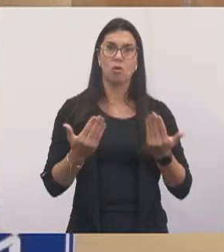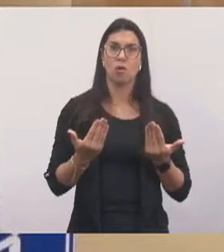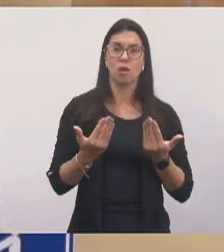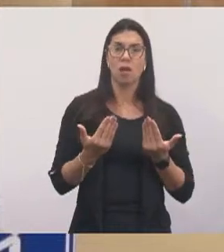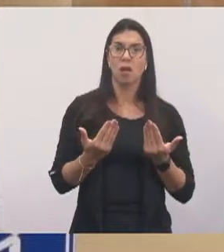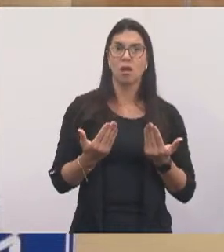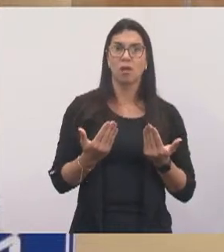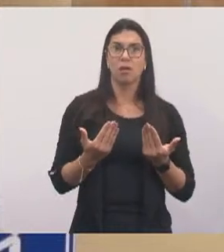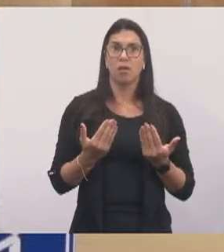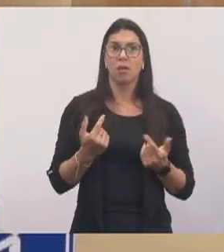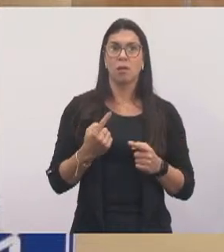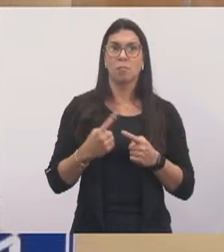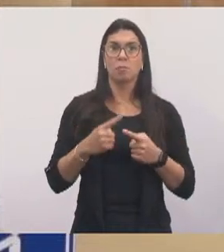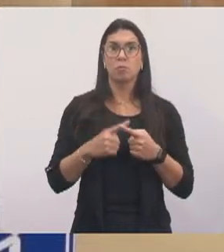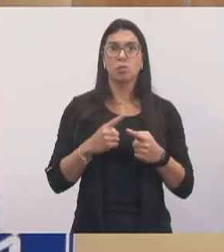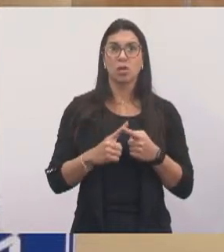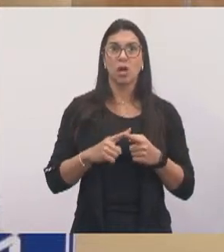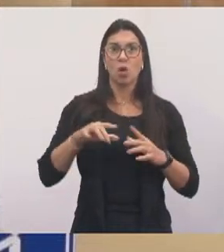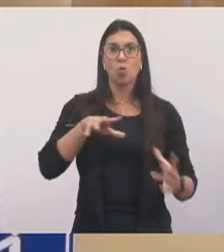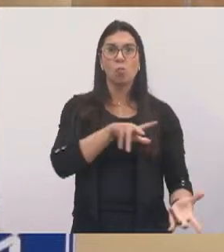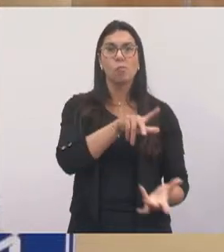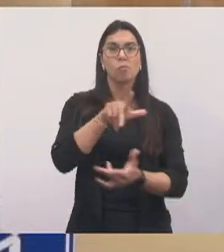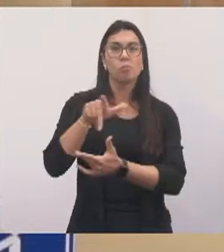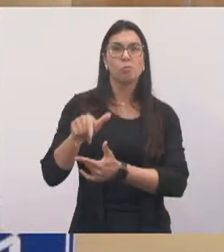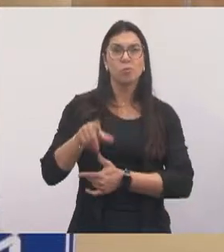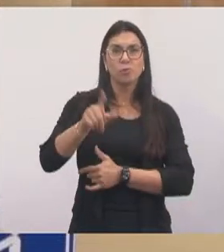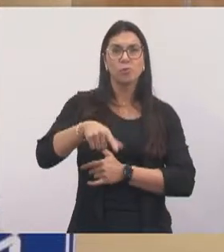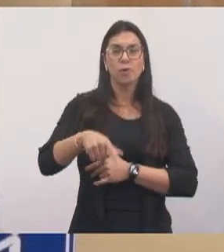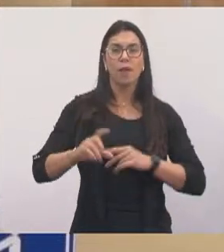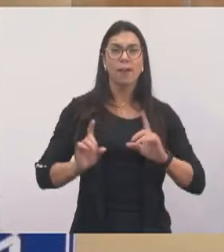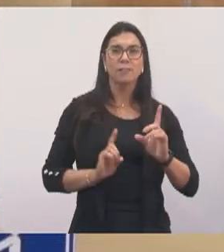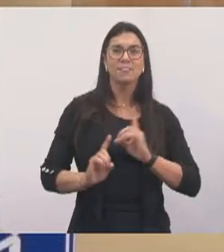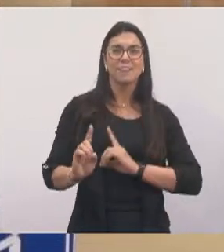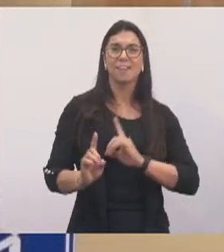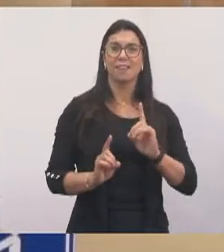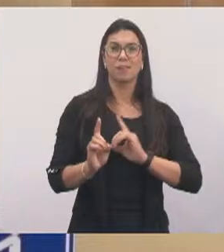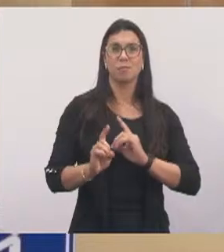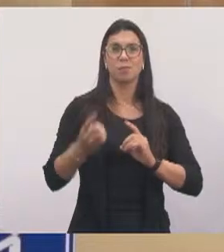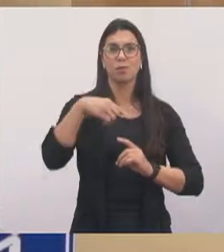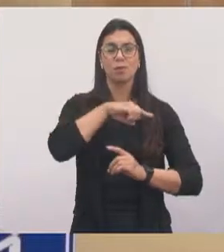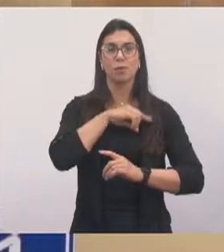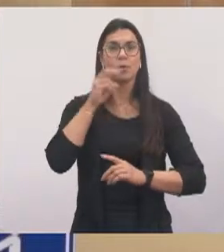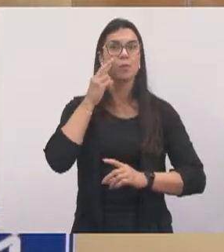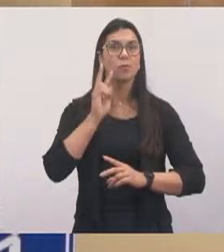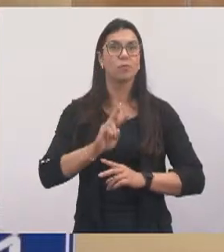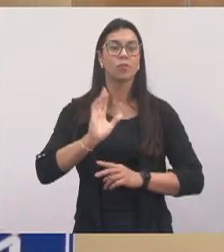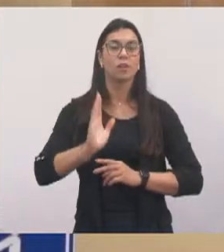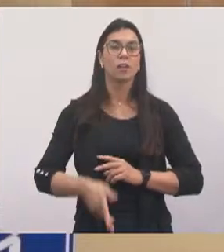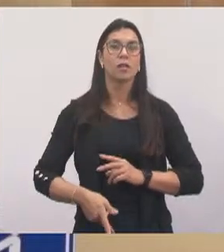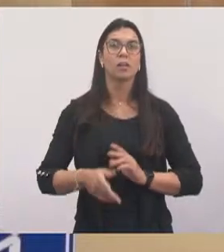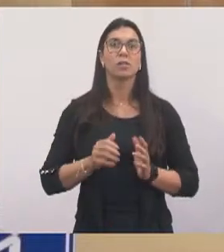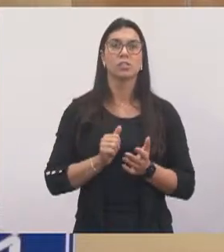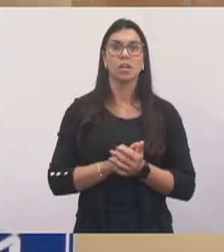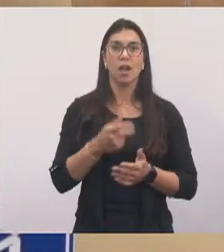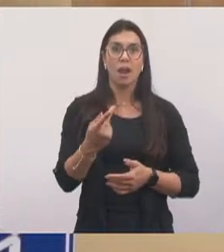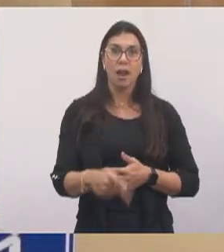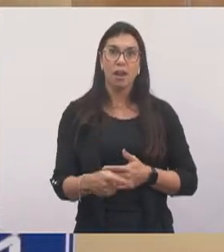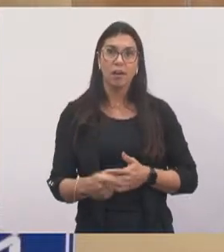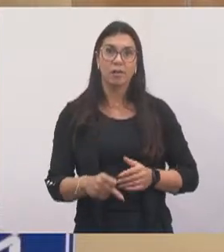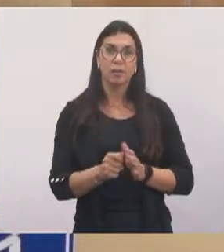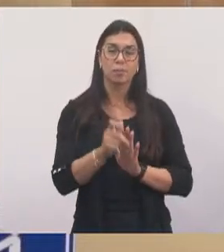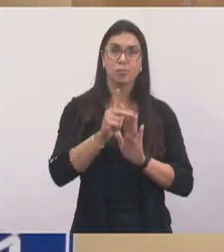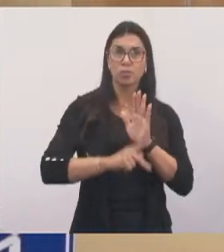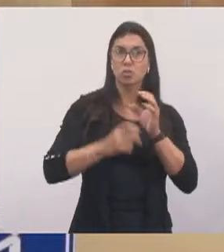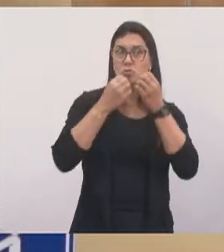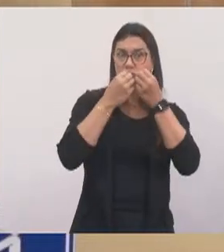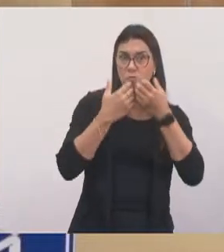E o mundo é muito dinâmico, nós já vimos aqui projetos bons não passarem e depois